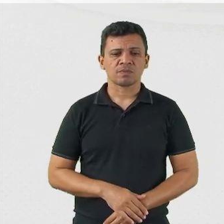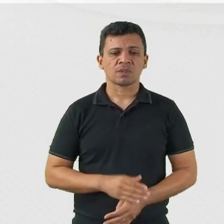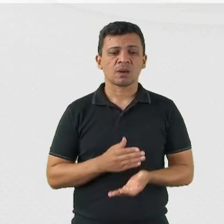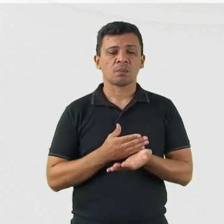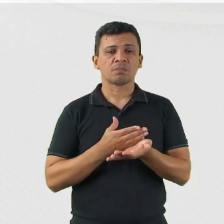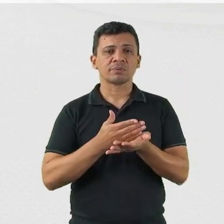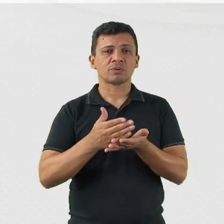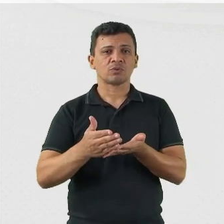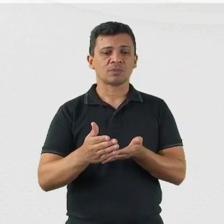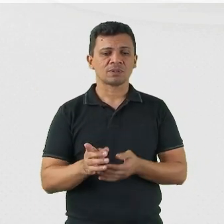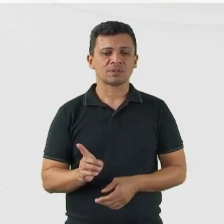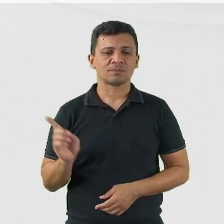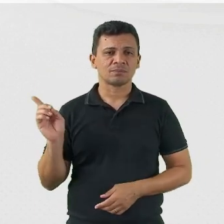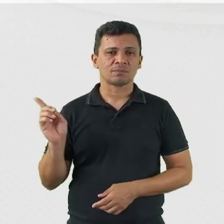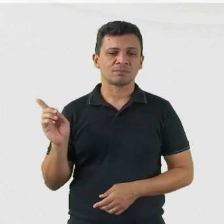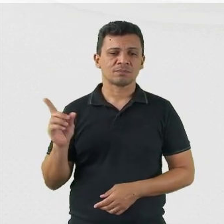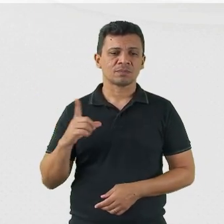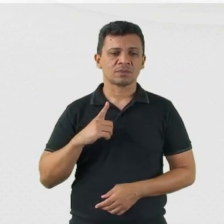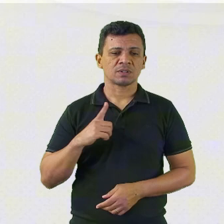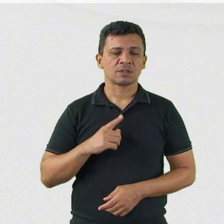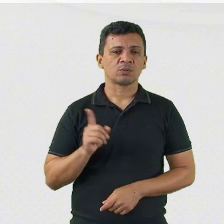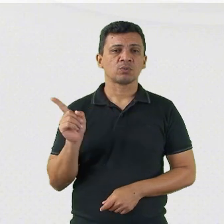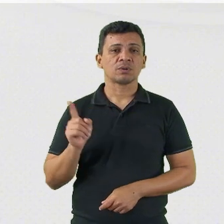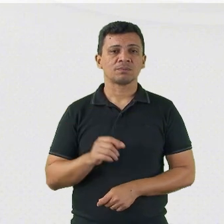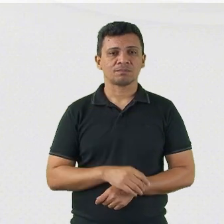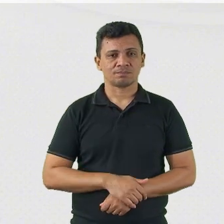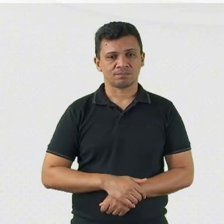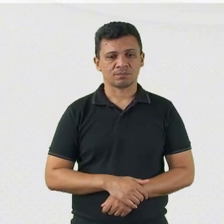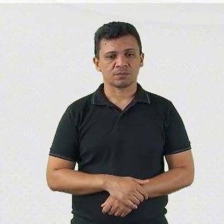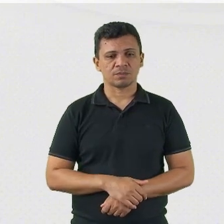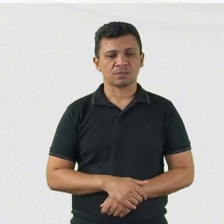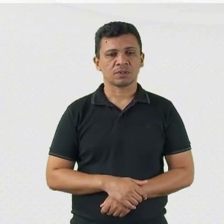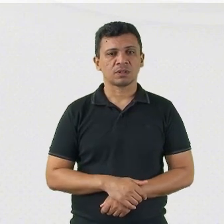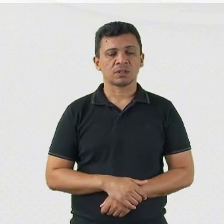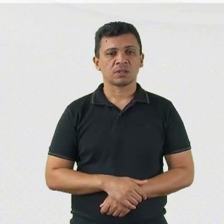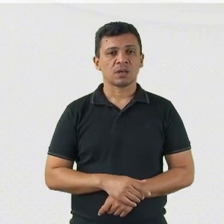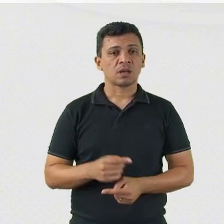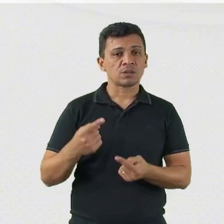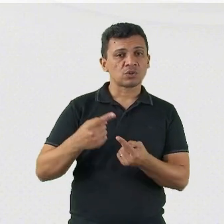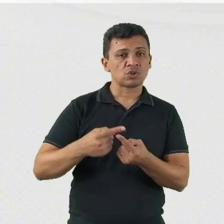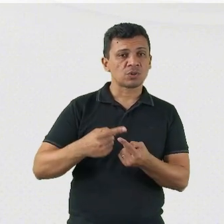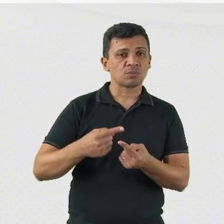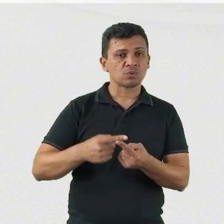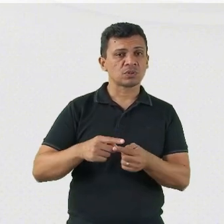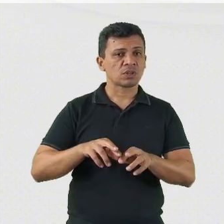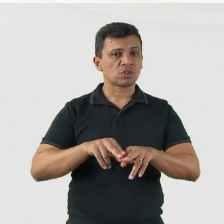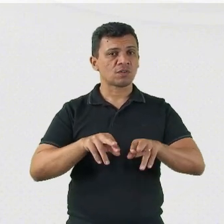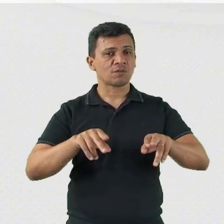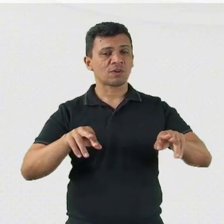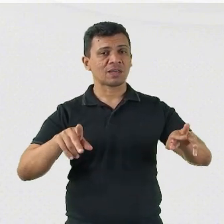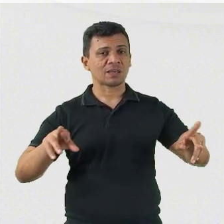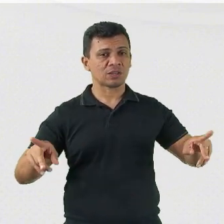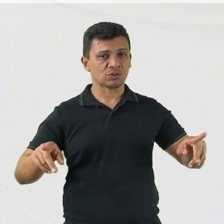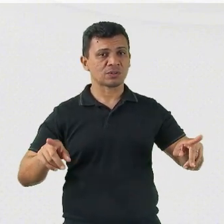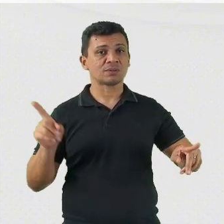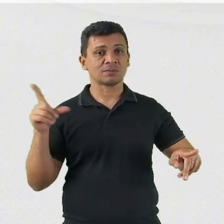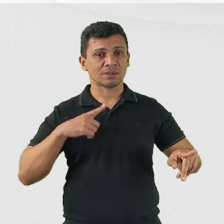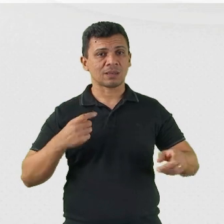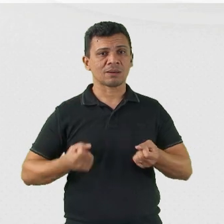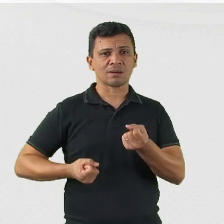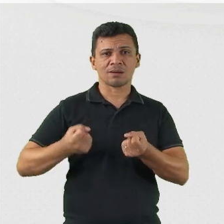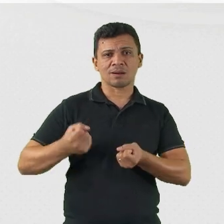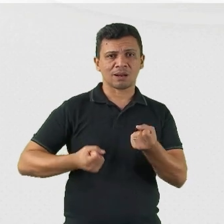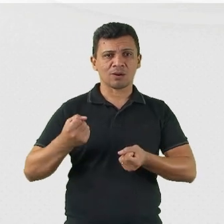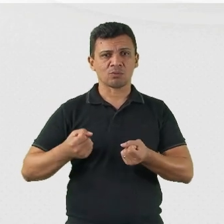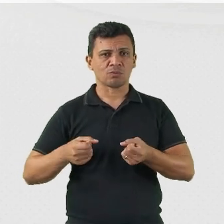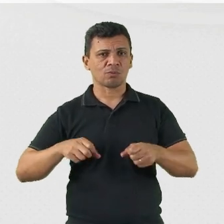nós podemos tratar de types of transportation, diferentes tipos de transporte. E aí eu separei